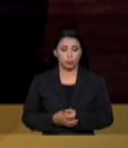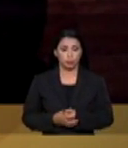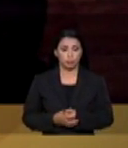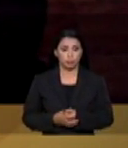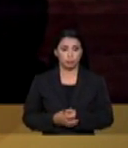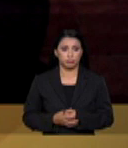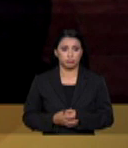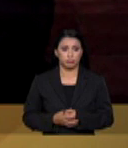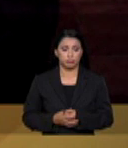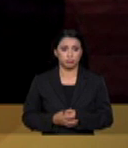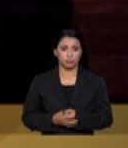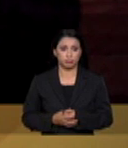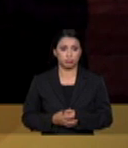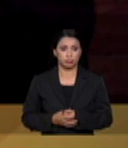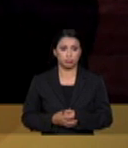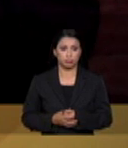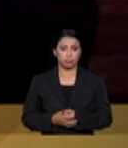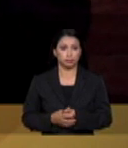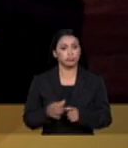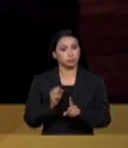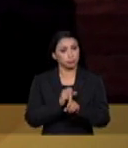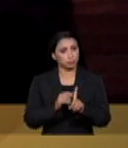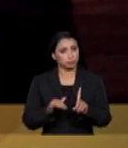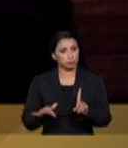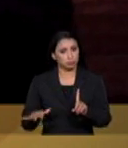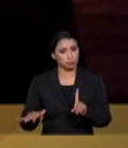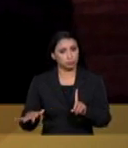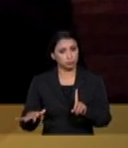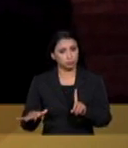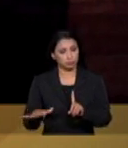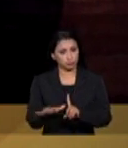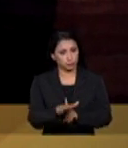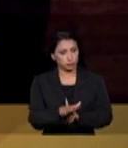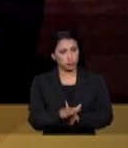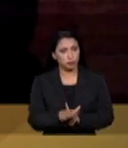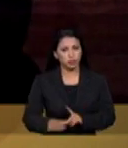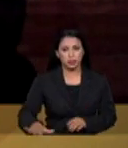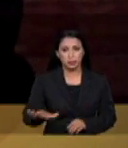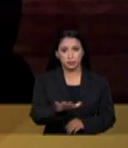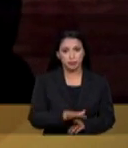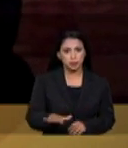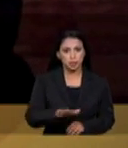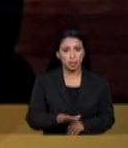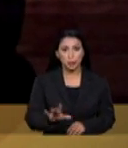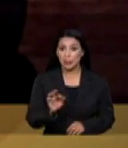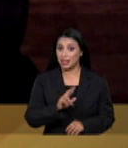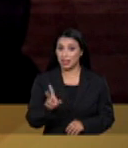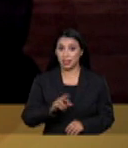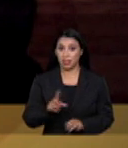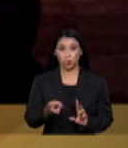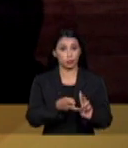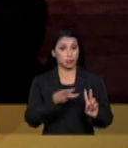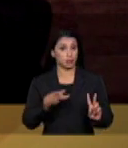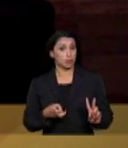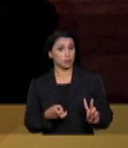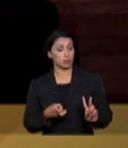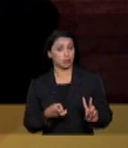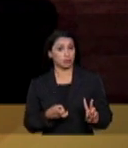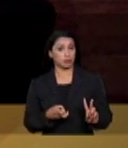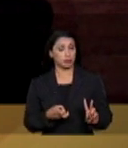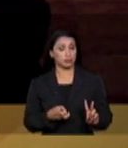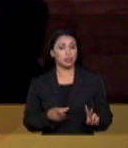integrante do modo de ser da sociedade envolvente É mas não e